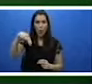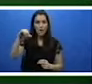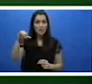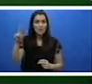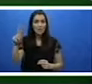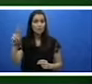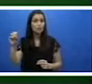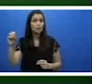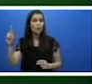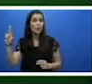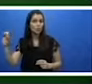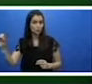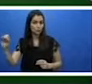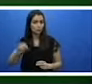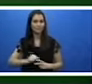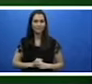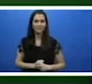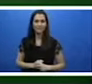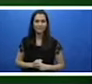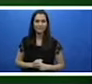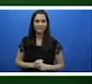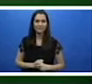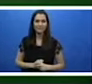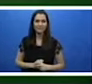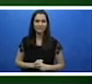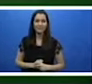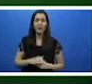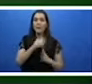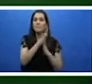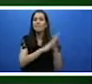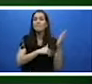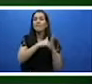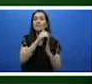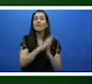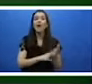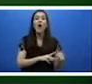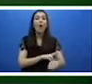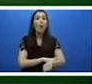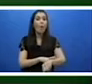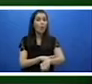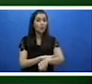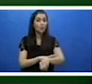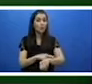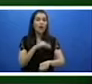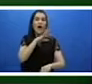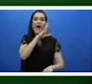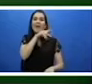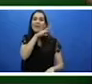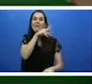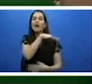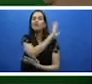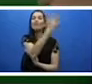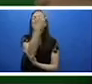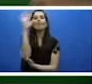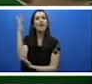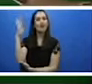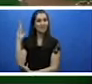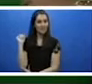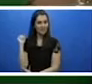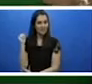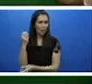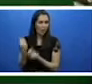Olha lá. Nós vamos pintar de roxo os animais que têm florestas